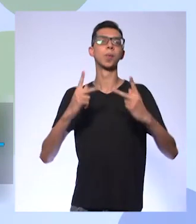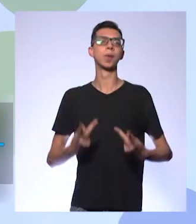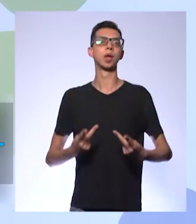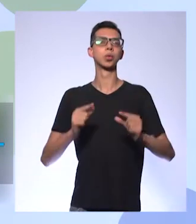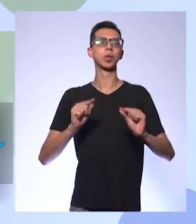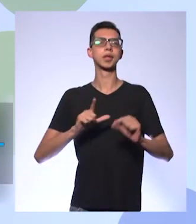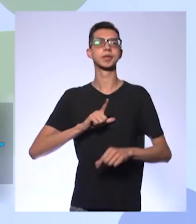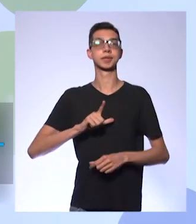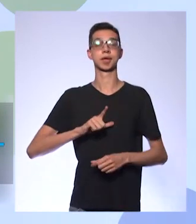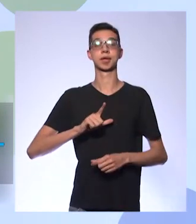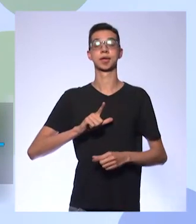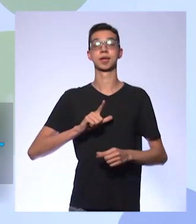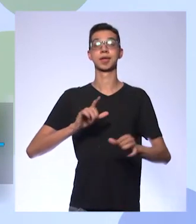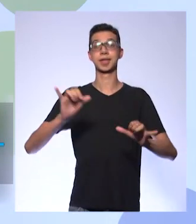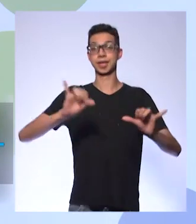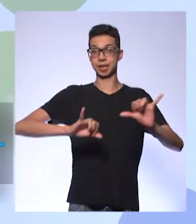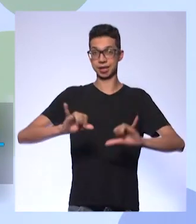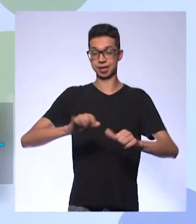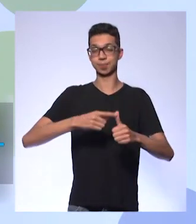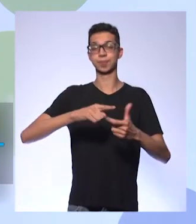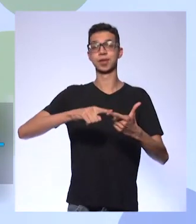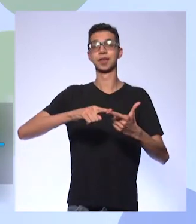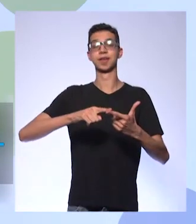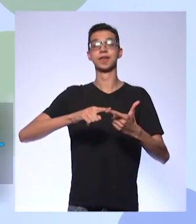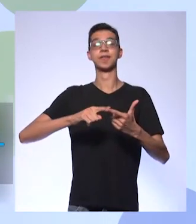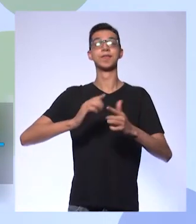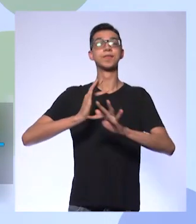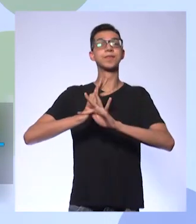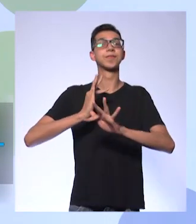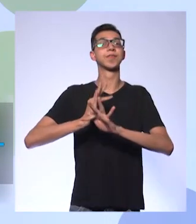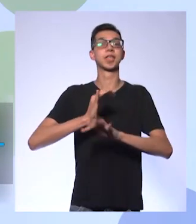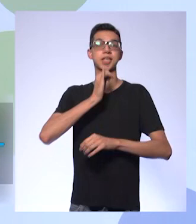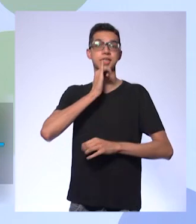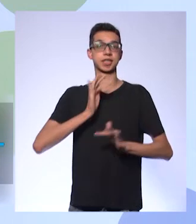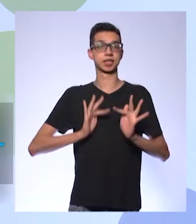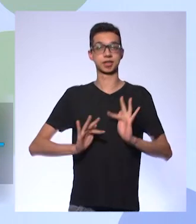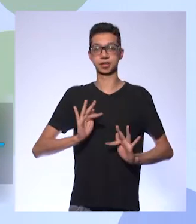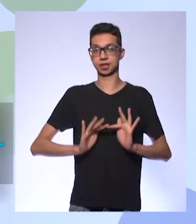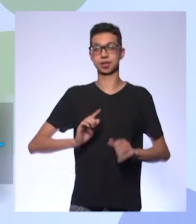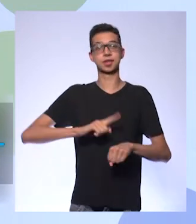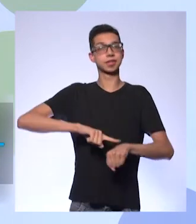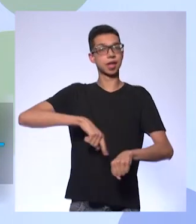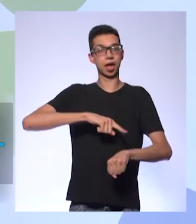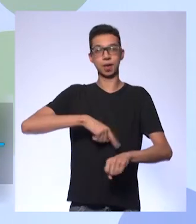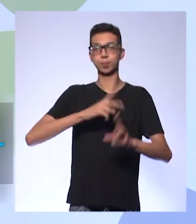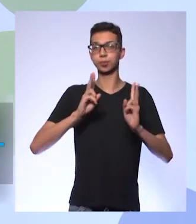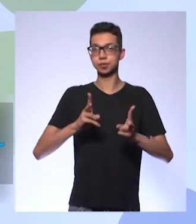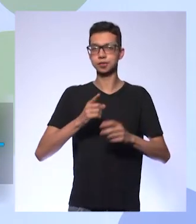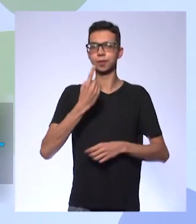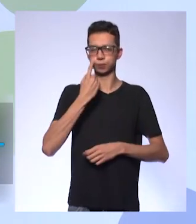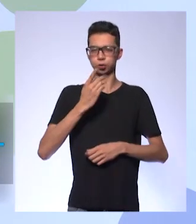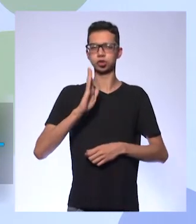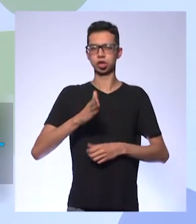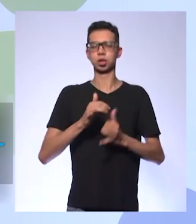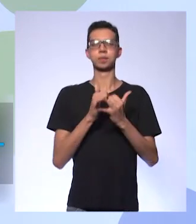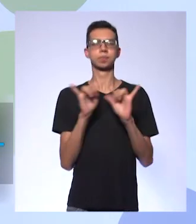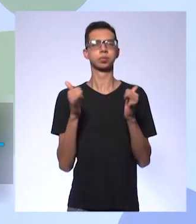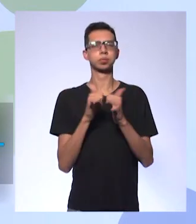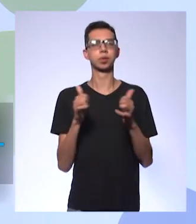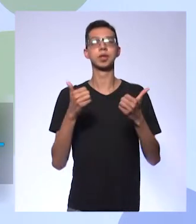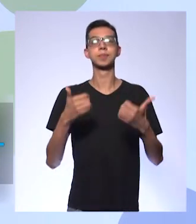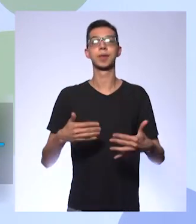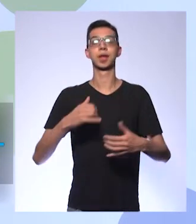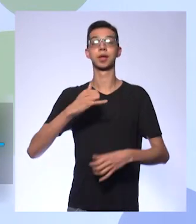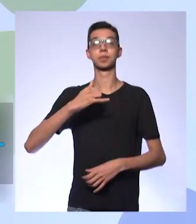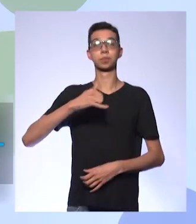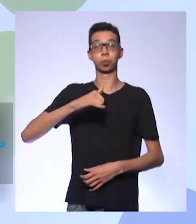química e da física o tempo todo, né, Fábio? Então, como a gente viu aí essa questão, né, do choque elétrico, a gente está falando ali de eletricidade, a